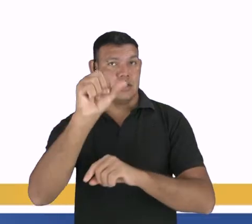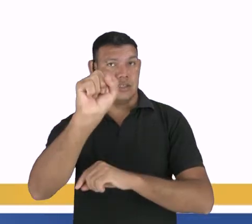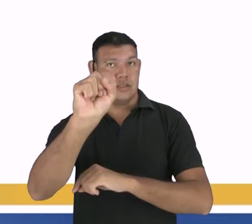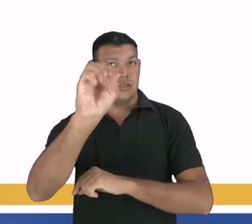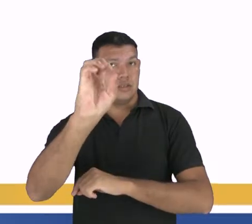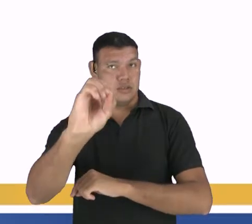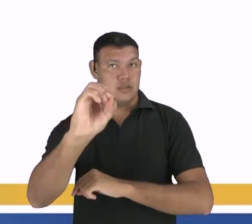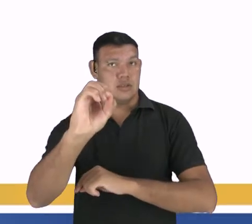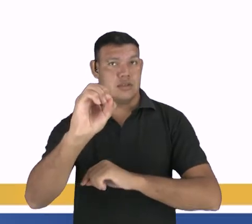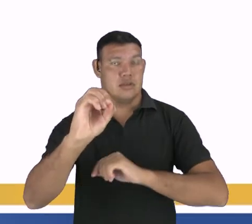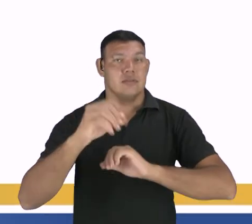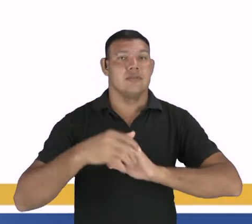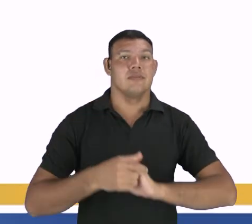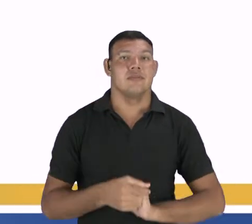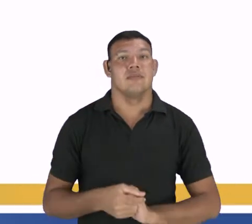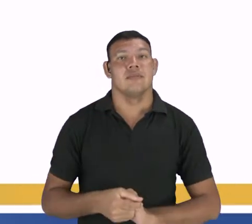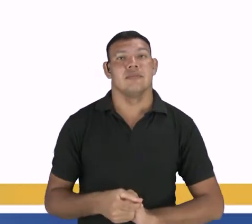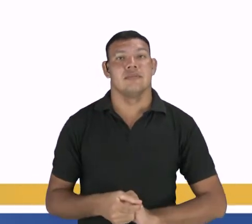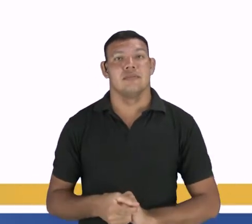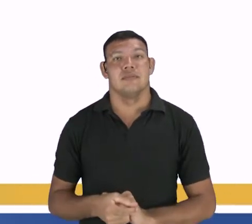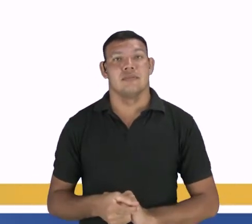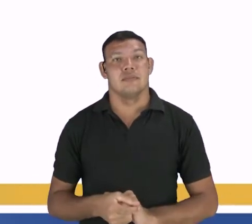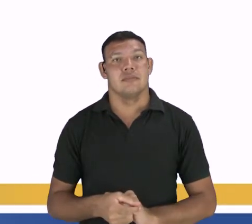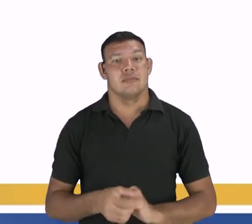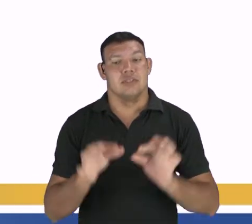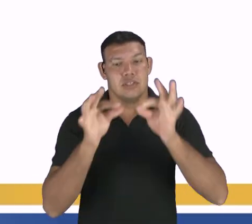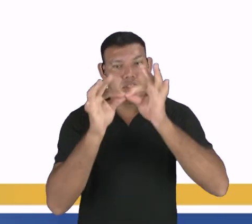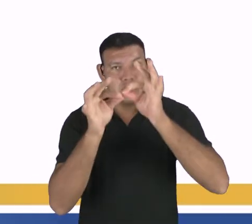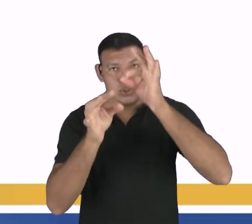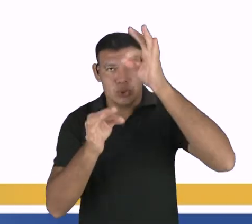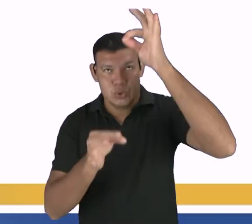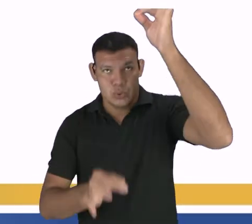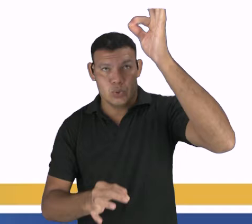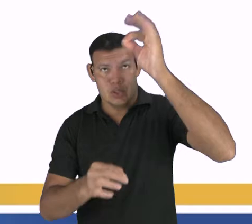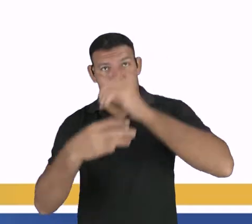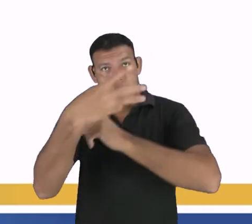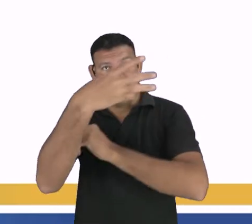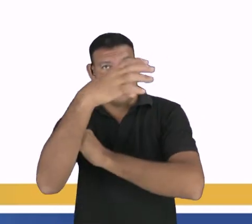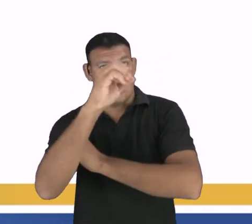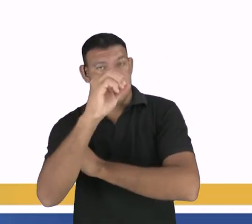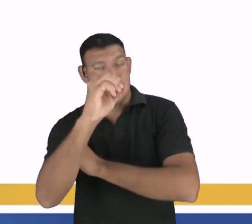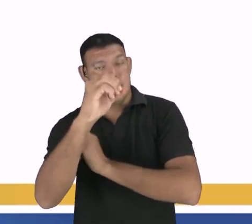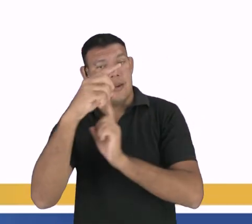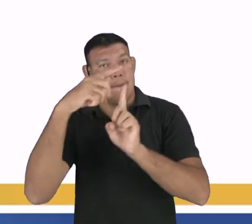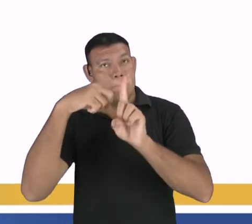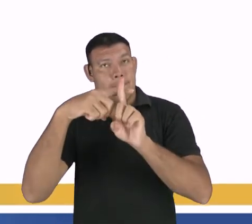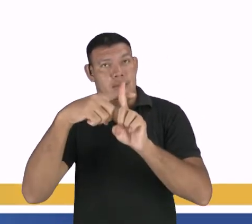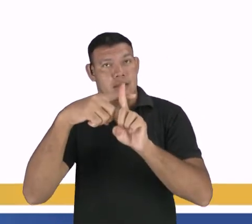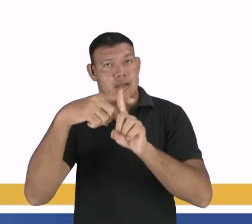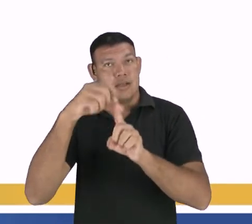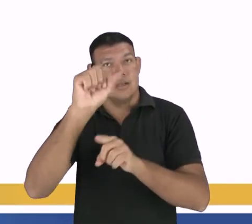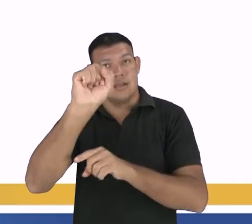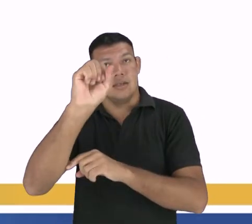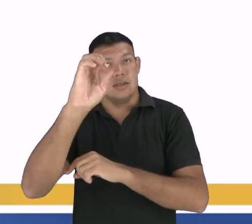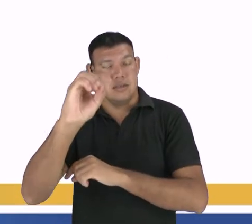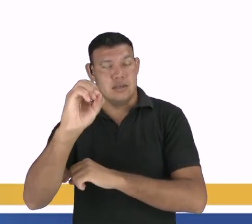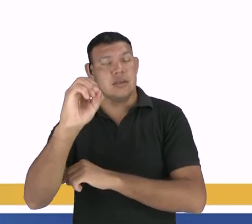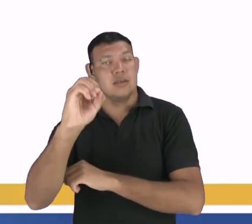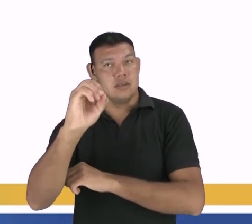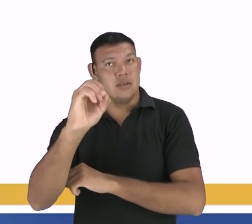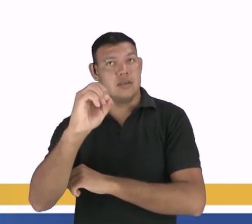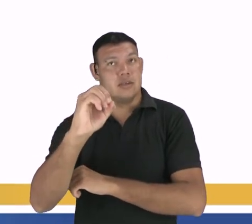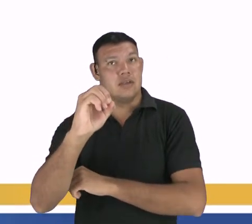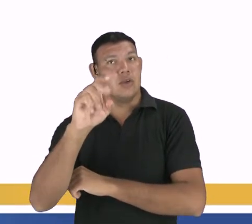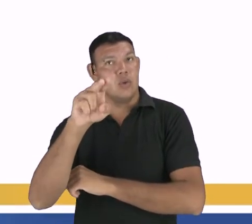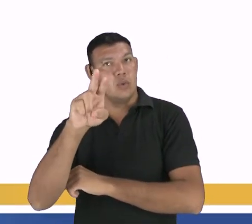nível do mar, né? Então, nós temos em distância 30 mais 80, que dá 110 metros.